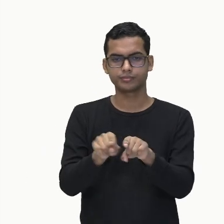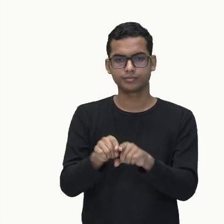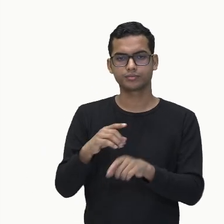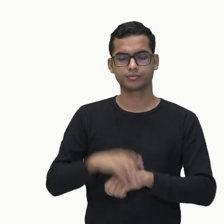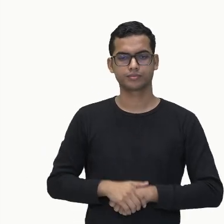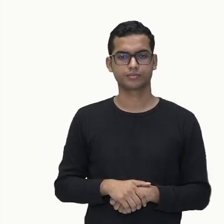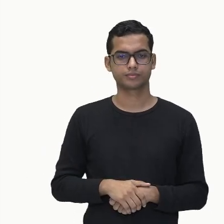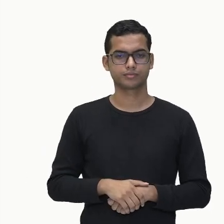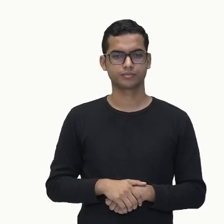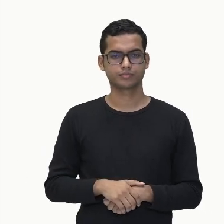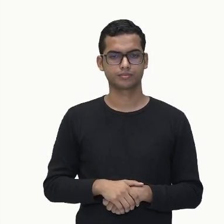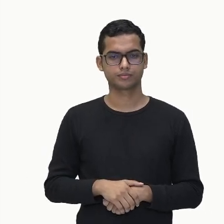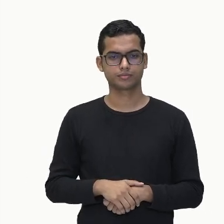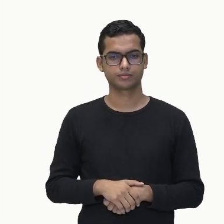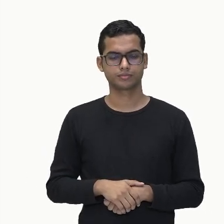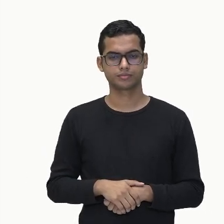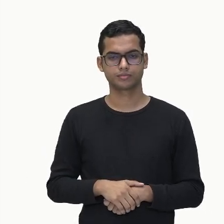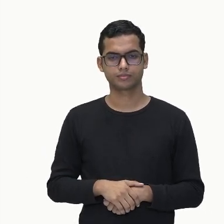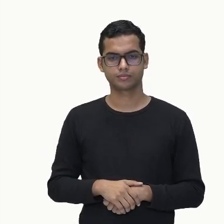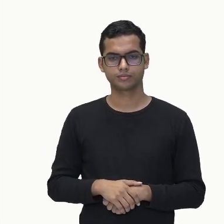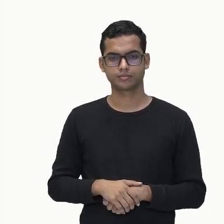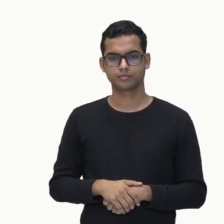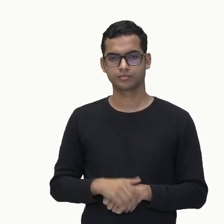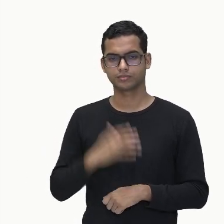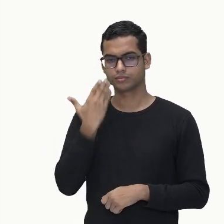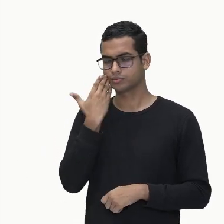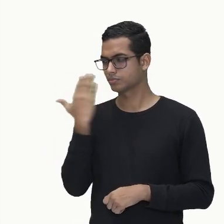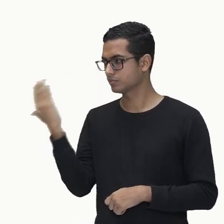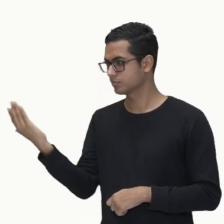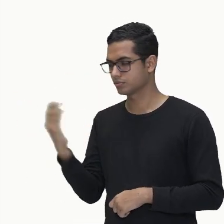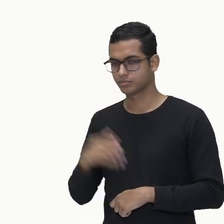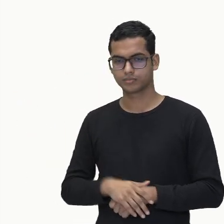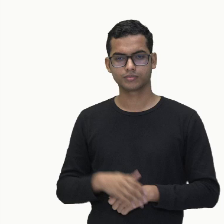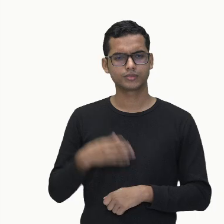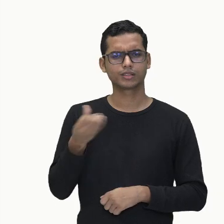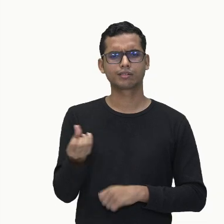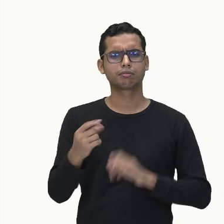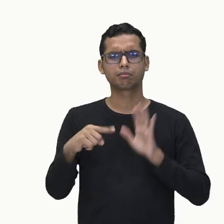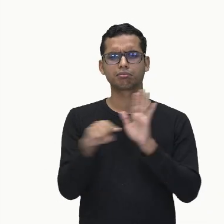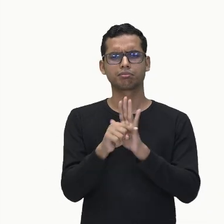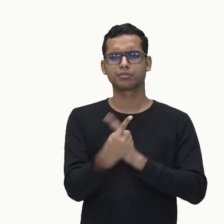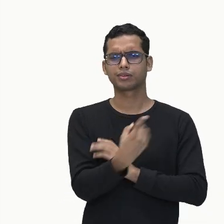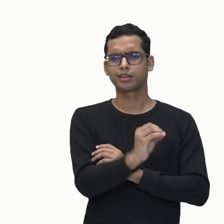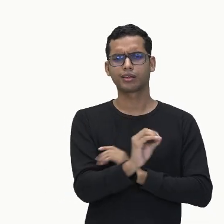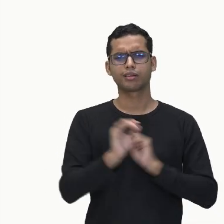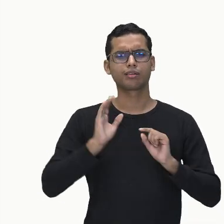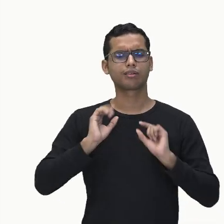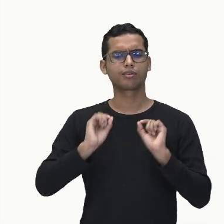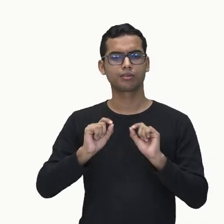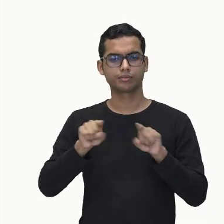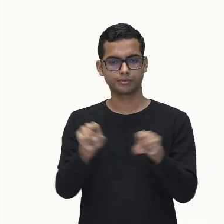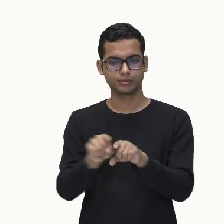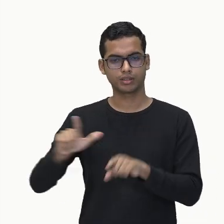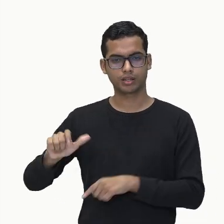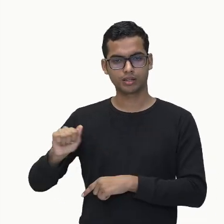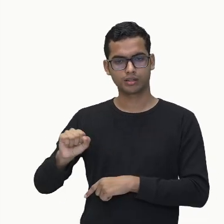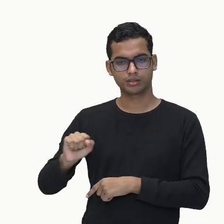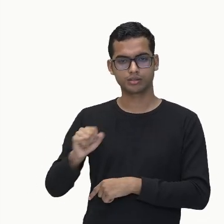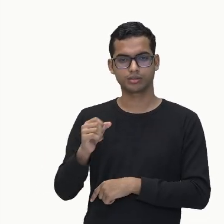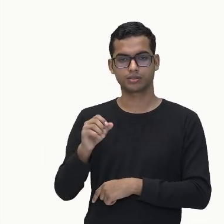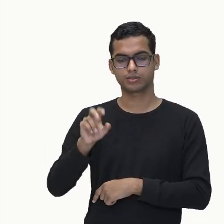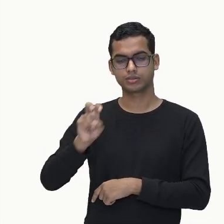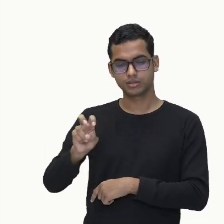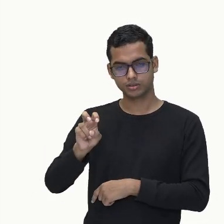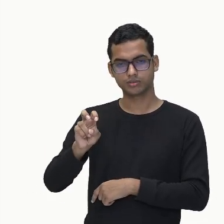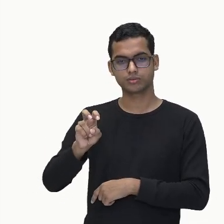7:30 aqui Son 61 S são 550